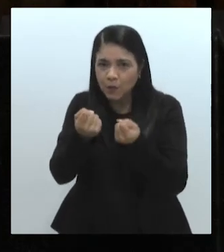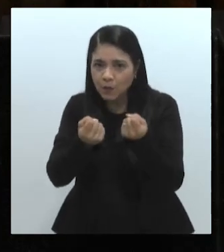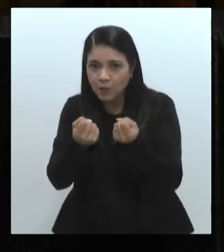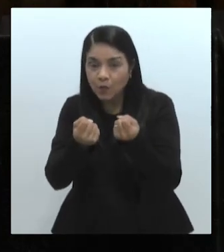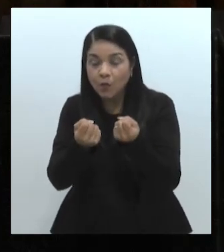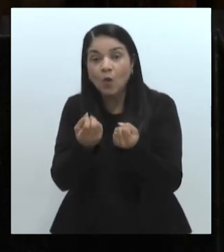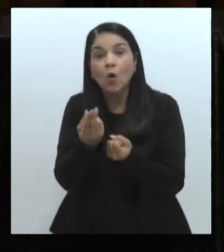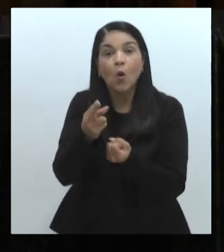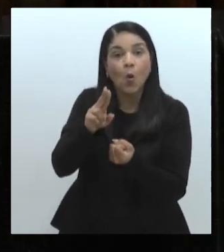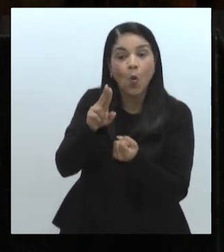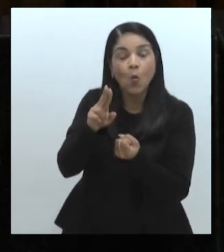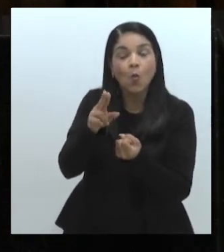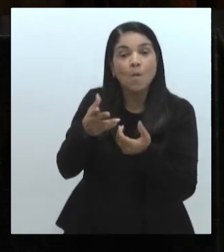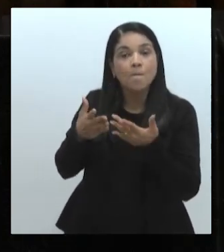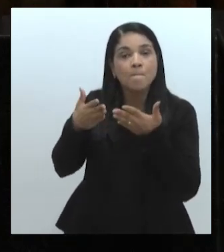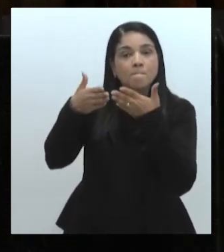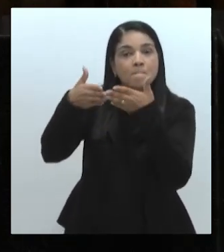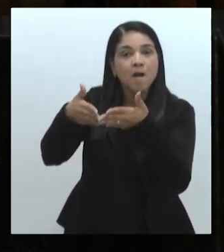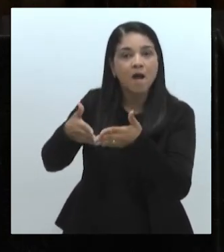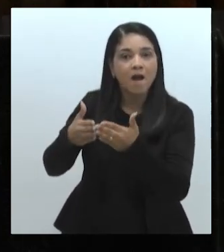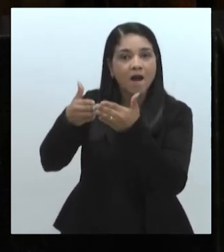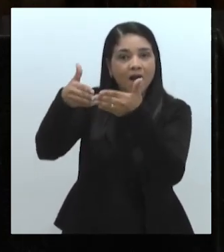mar.